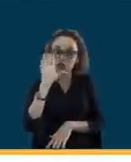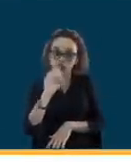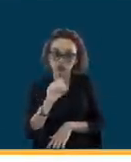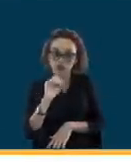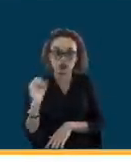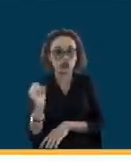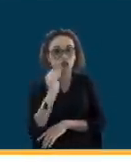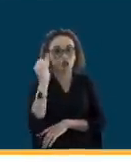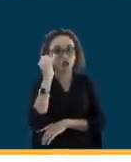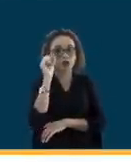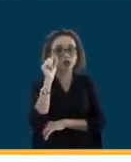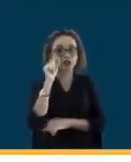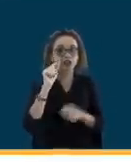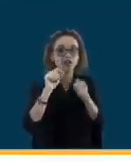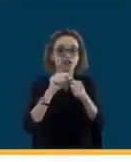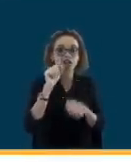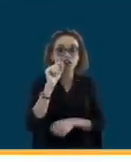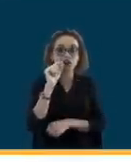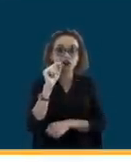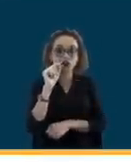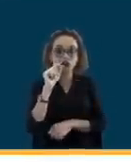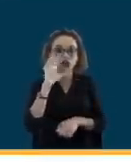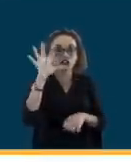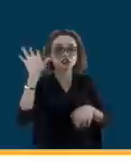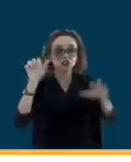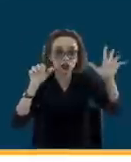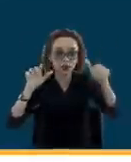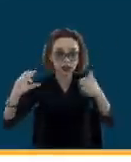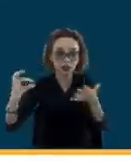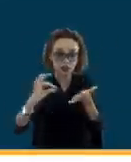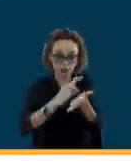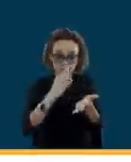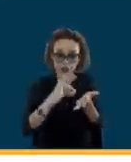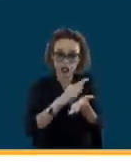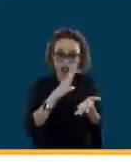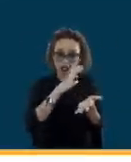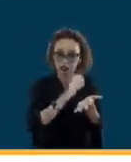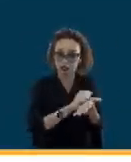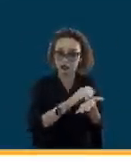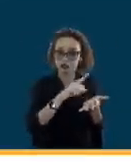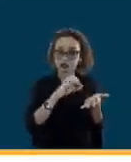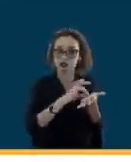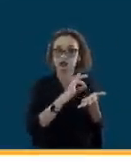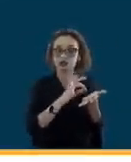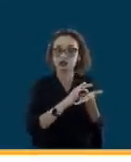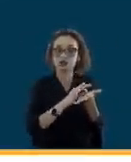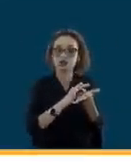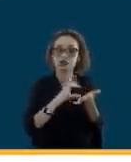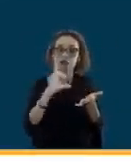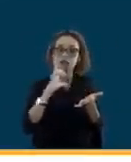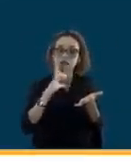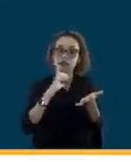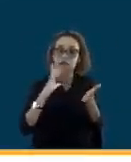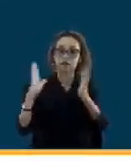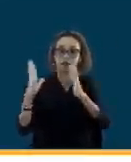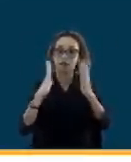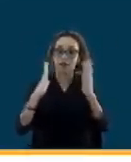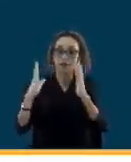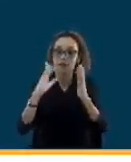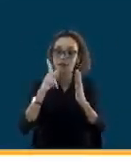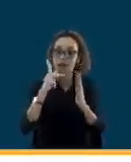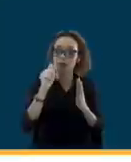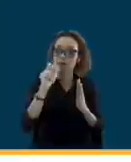chamada para os cadastros, recebam os cadastros. Tem que ter um prazo para isso, senão também